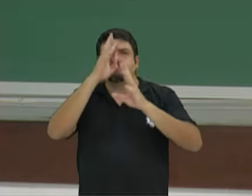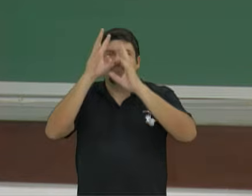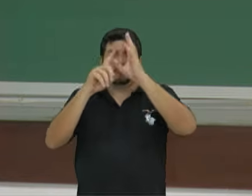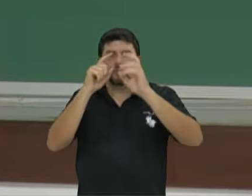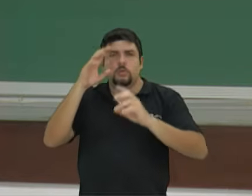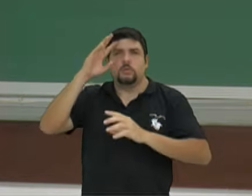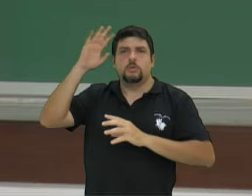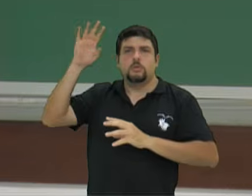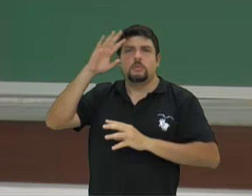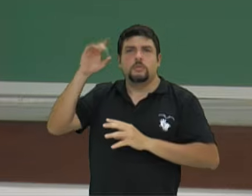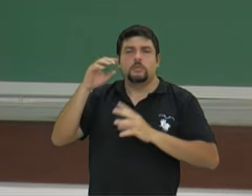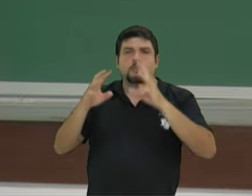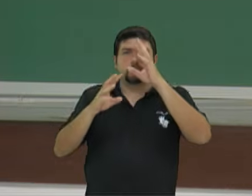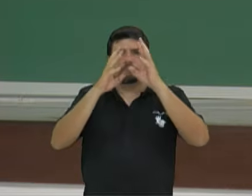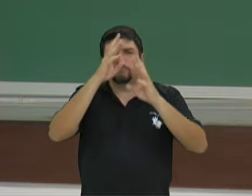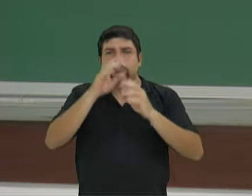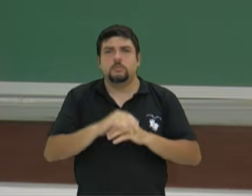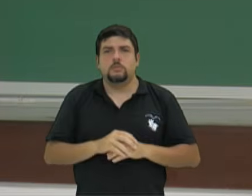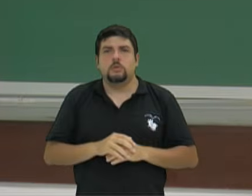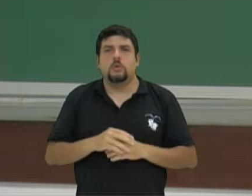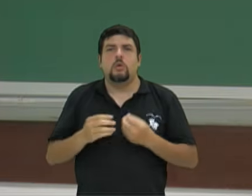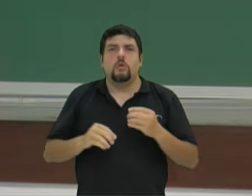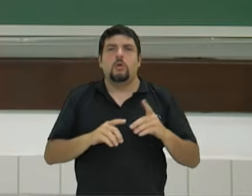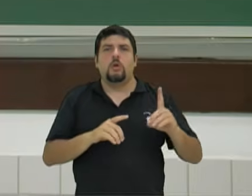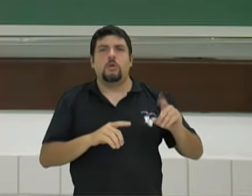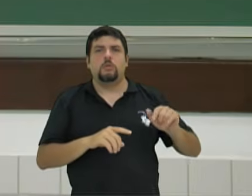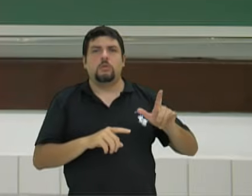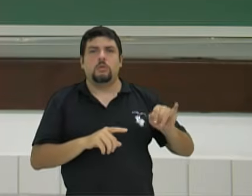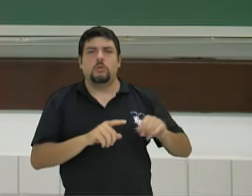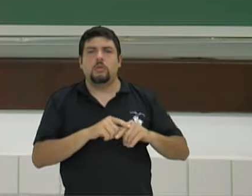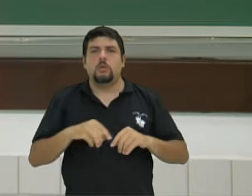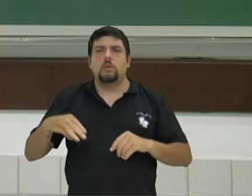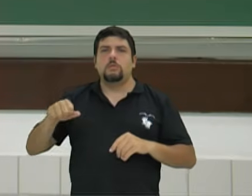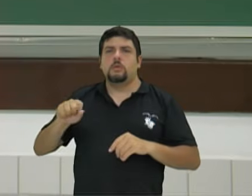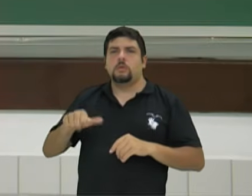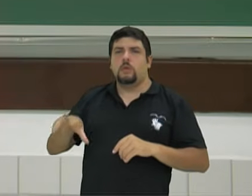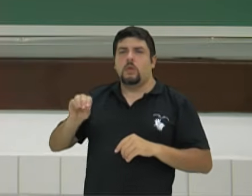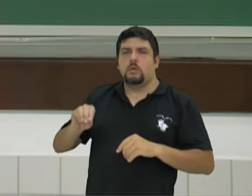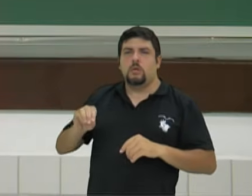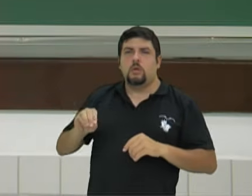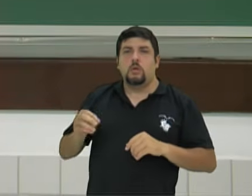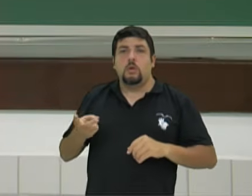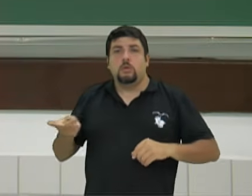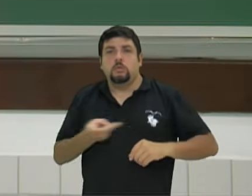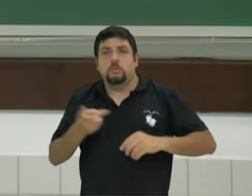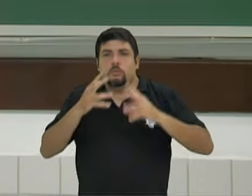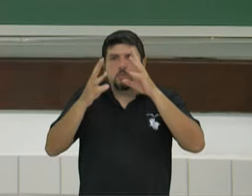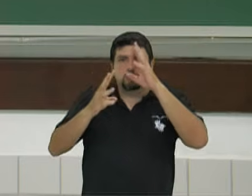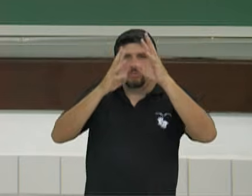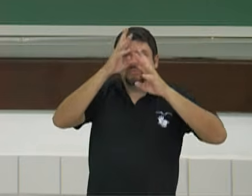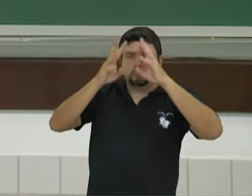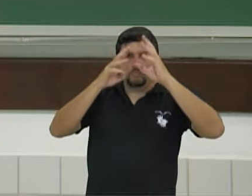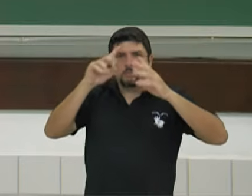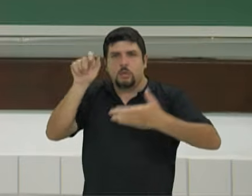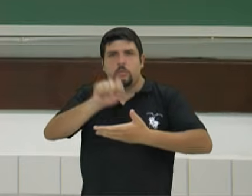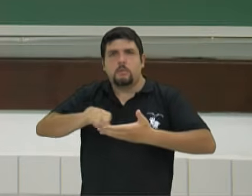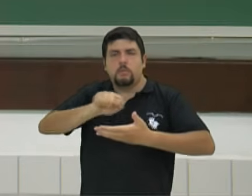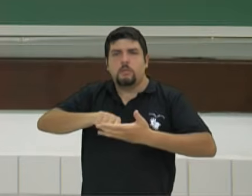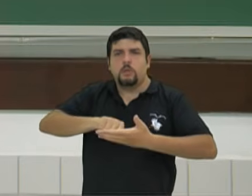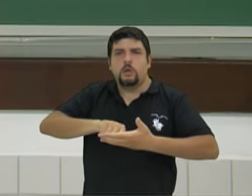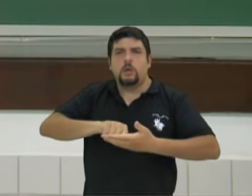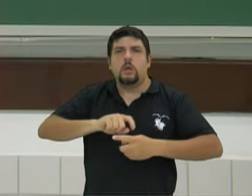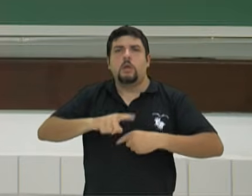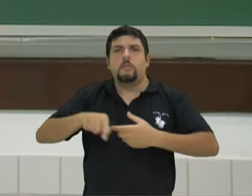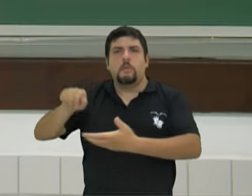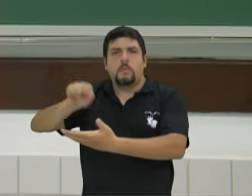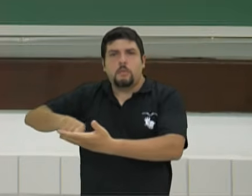inconsciente coletivo, que sentou o Salvador Dalí e o Buñuel na sala, e cada um escrevia o que vinha na cabeça. No final das contas, eles